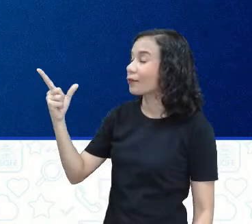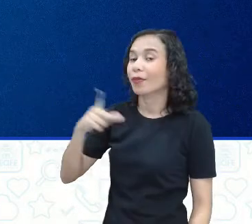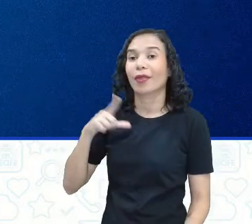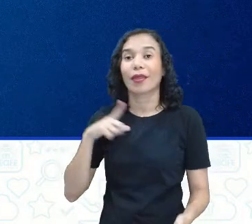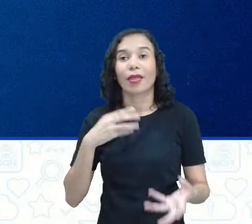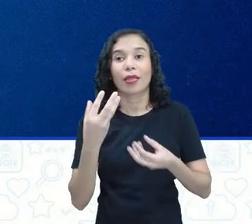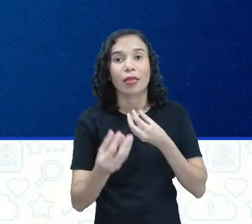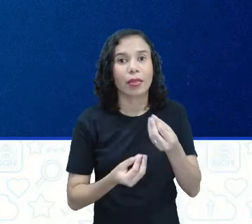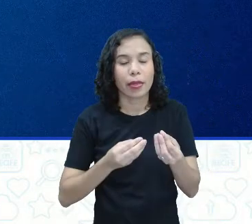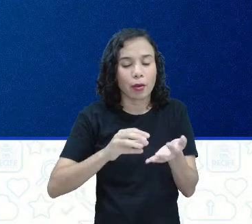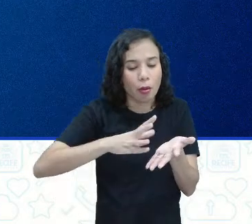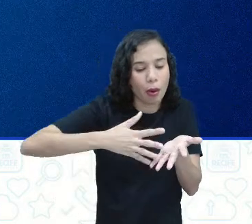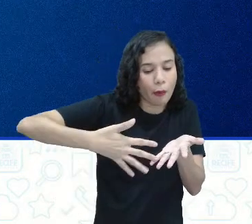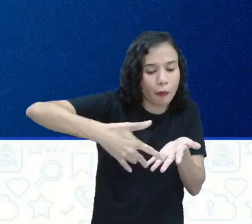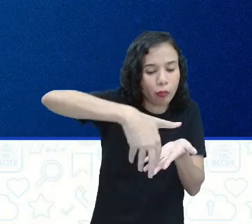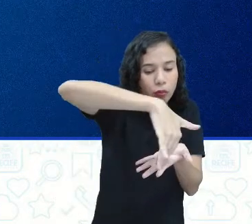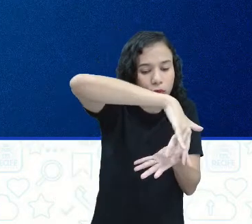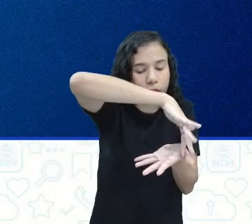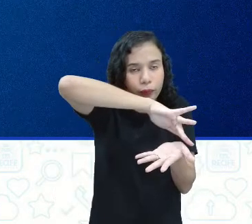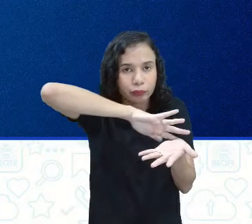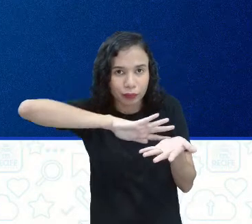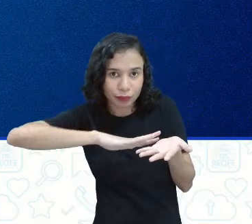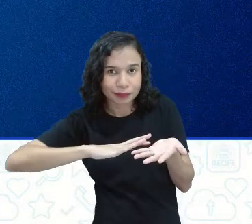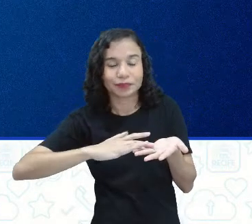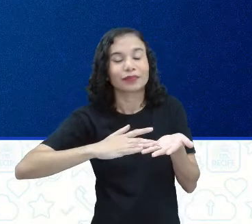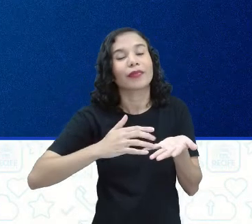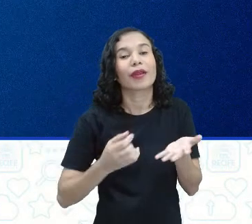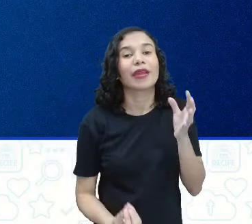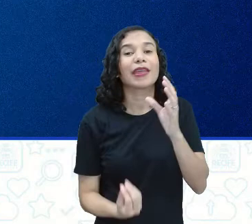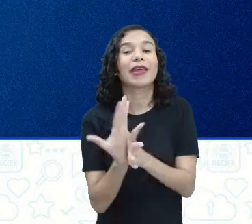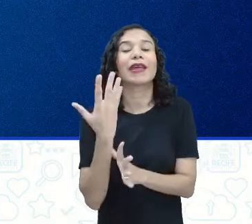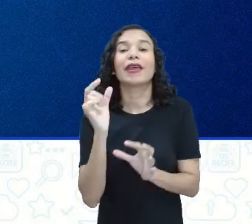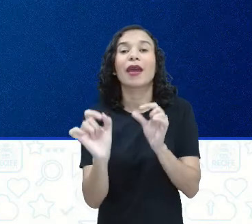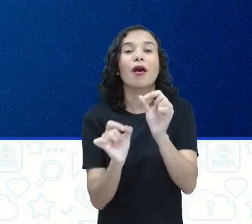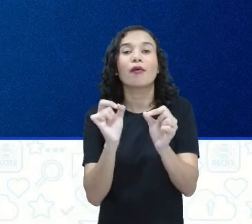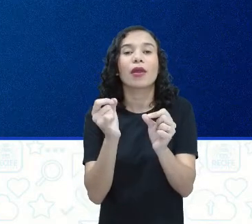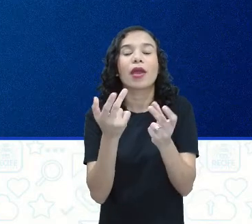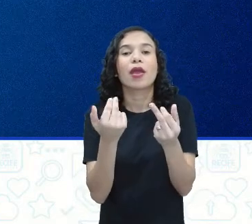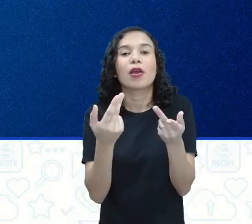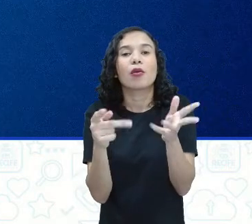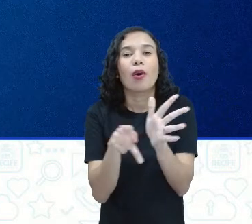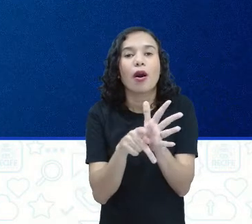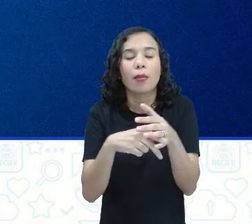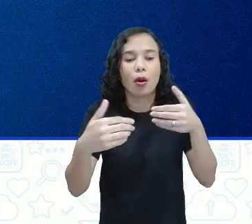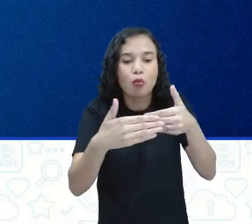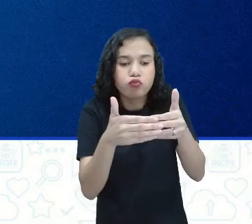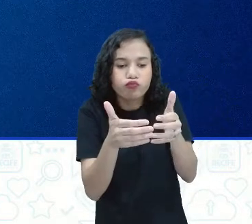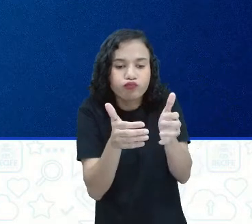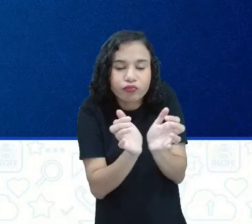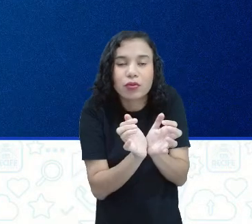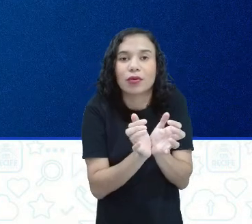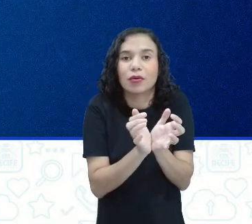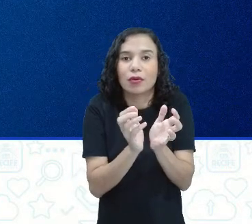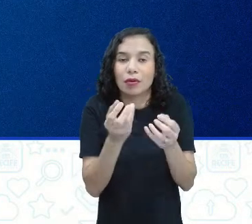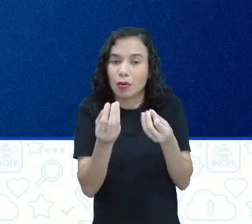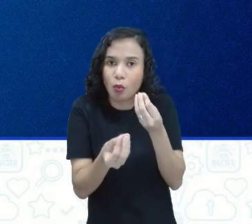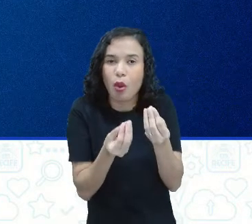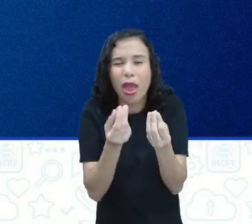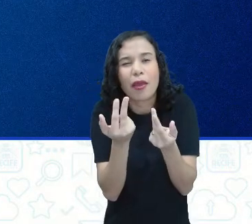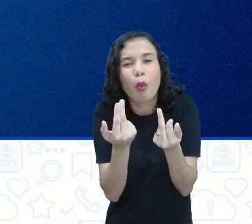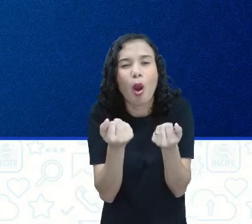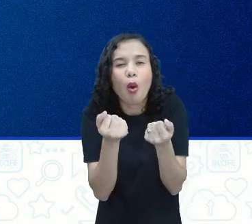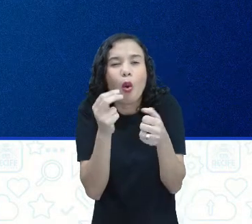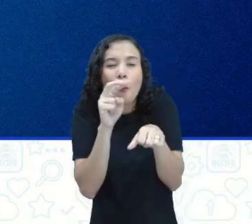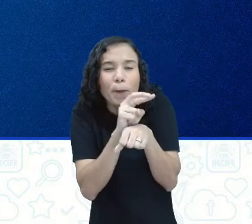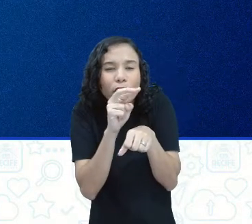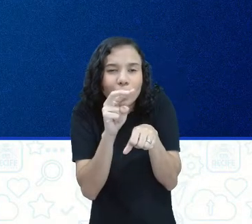envolta por uma membrana, tá? Formando esse envelope nuclear. Então, tem um envelopinho